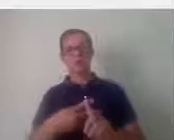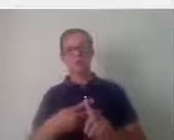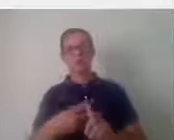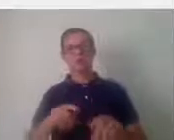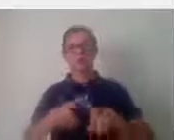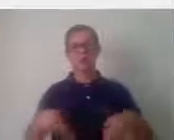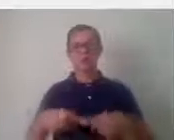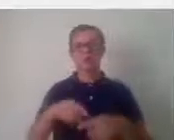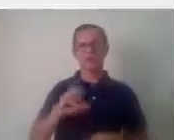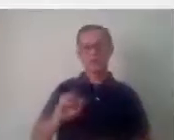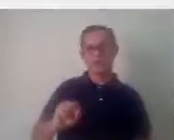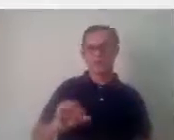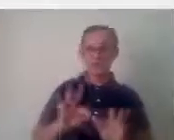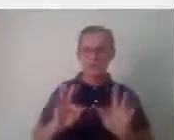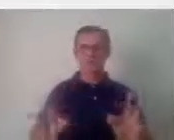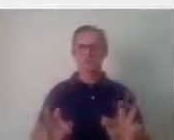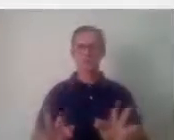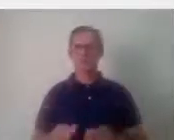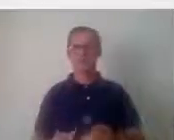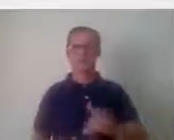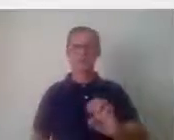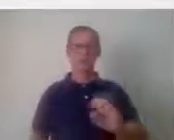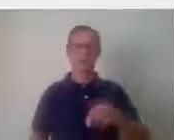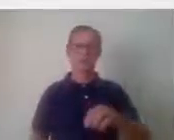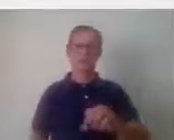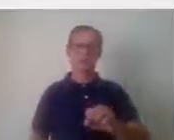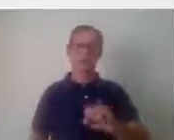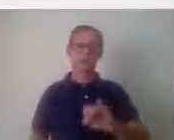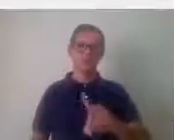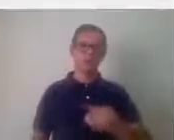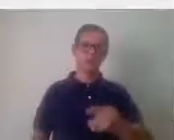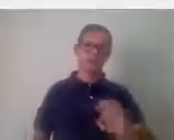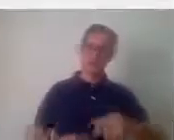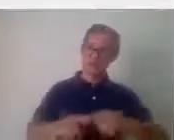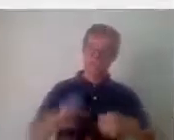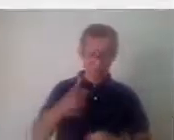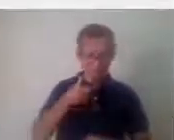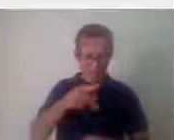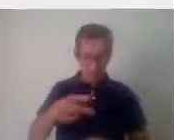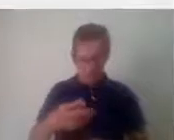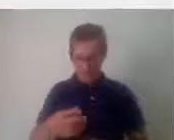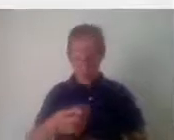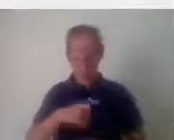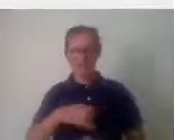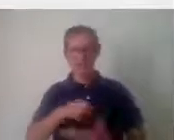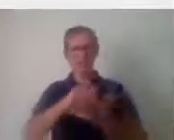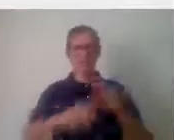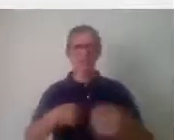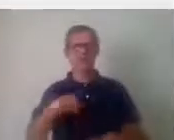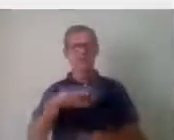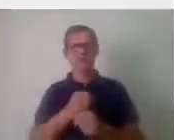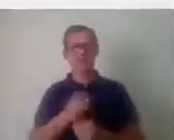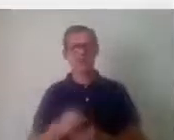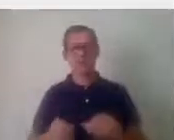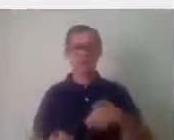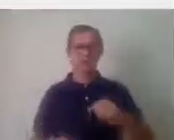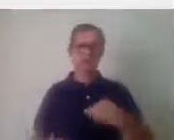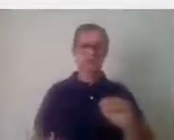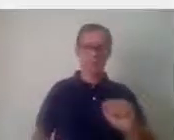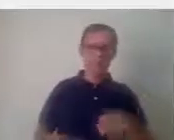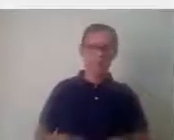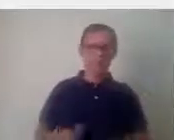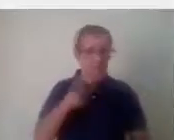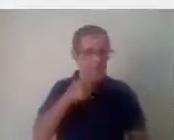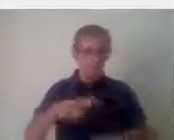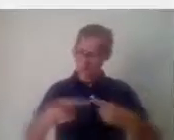região S da função densidade. Ah, professora, apareceu aí um exercício para eu calcular a massa, professora,